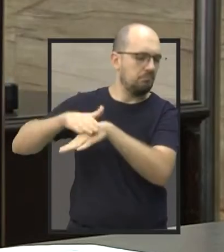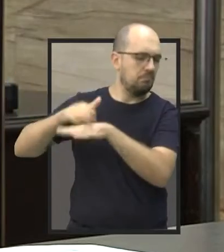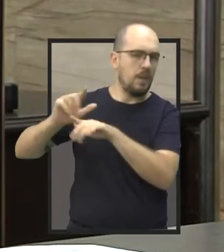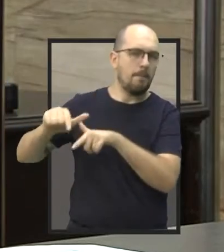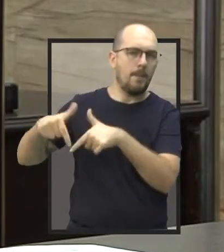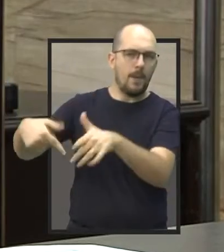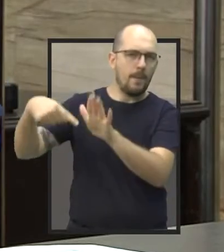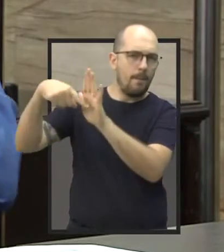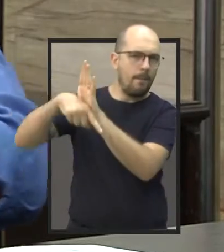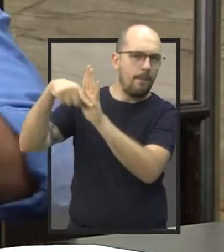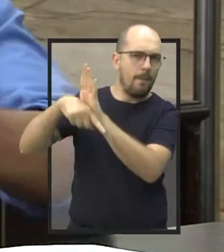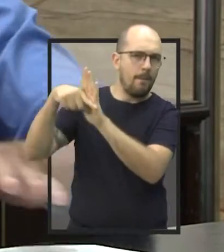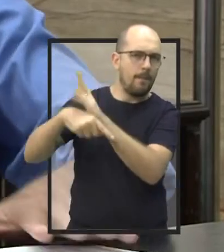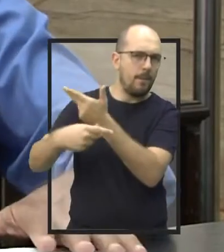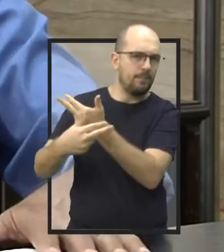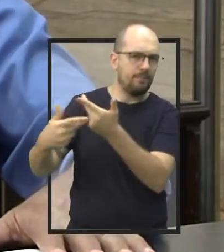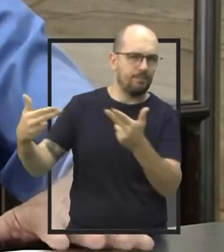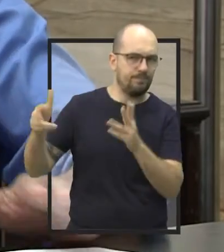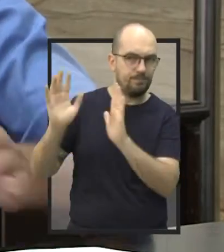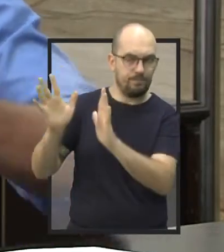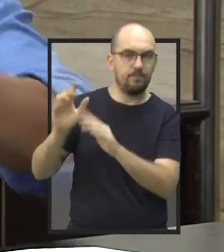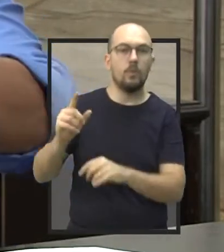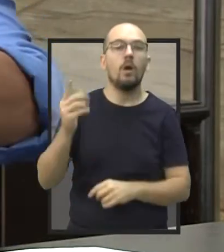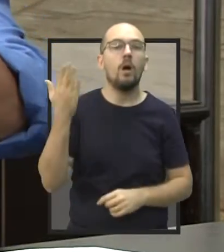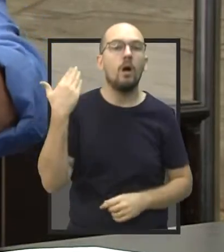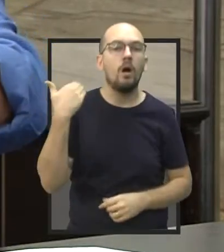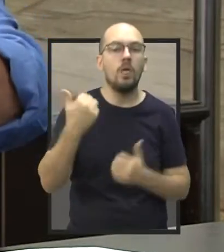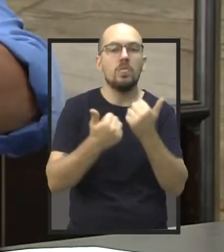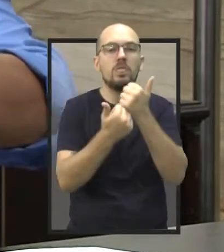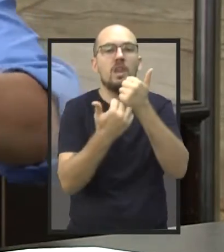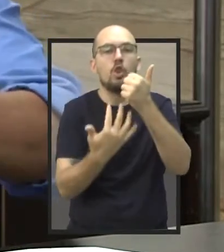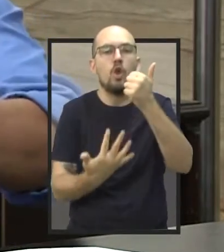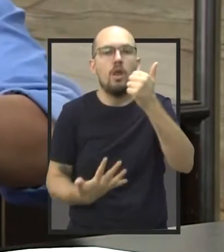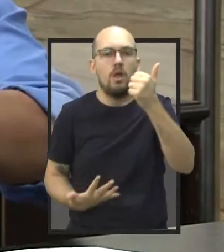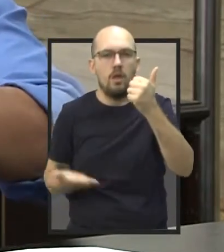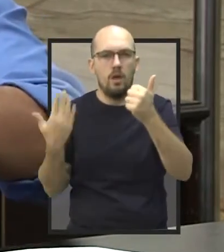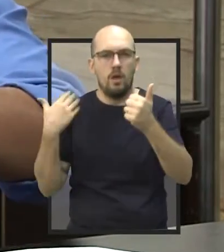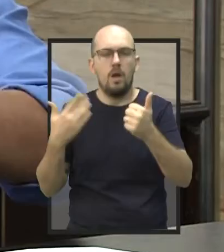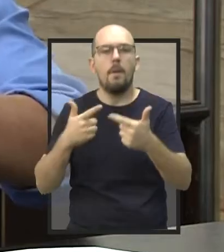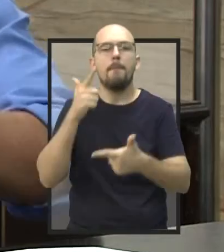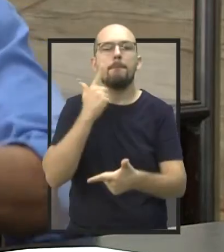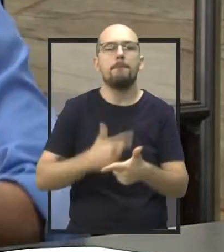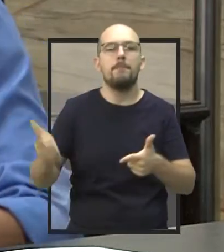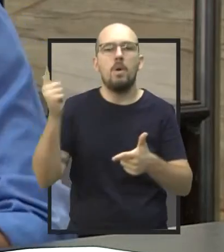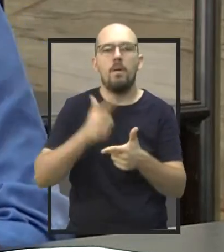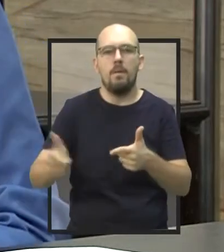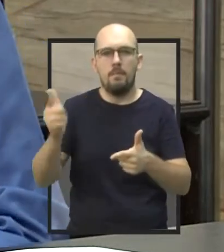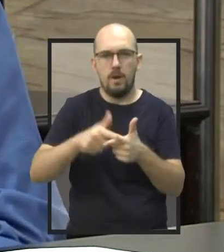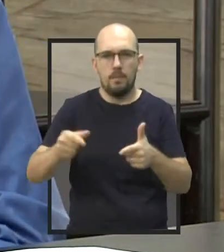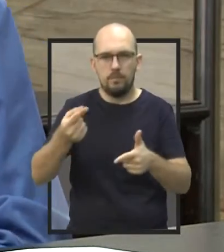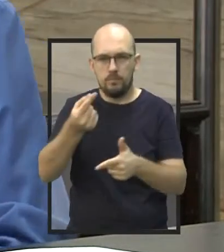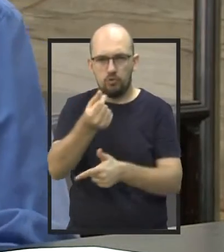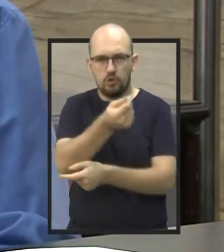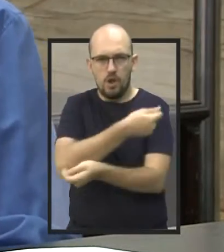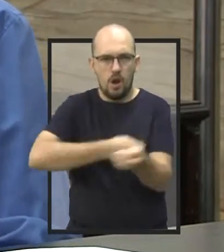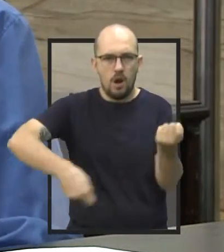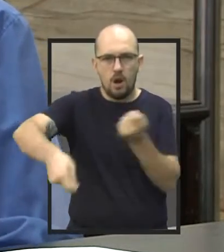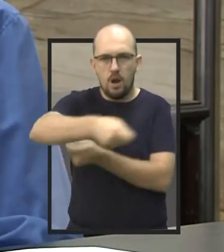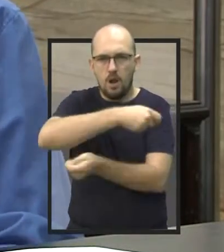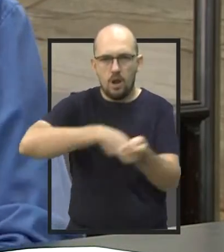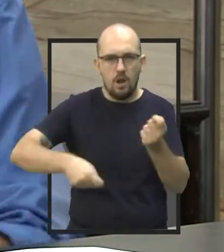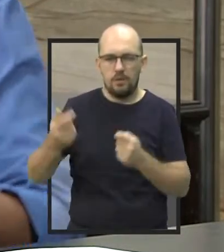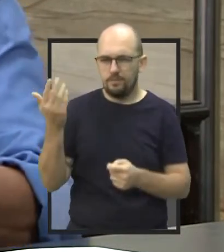com inquérito, essas coisas todas, de uma diretoria que causou um problema financeiro na